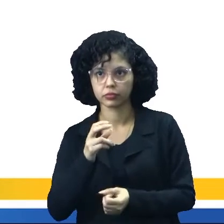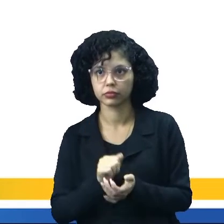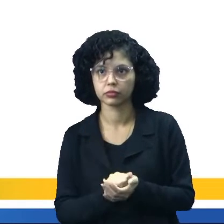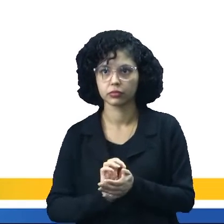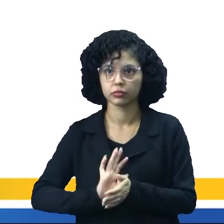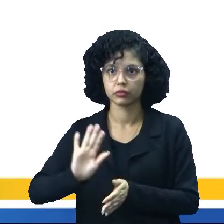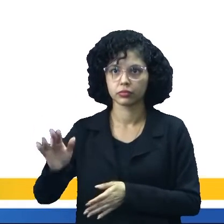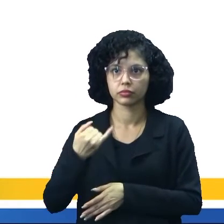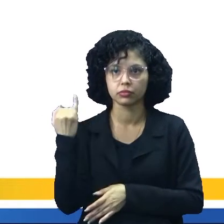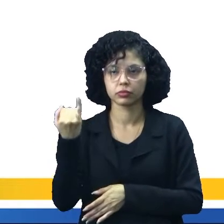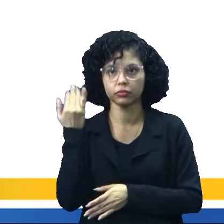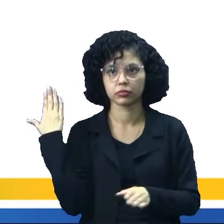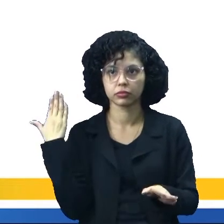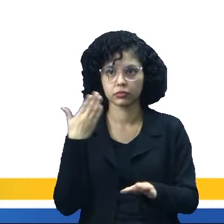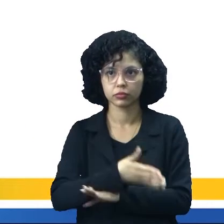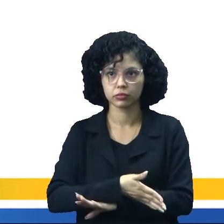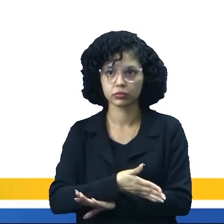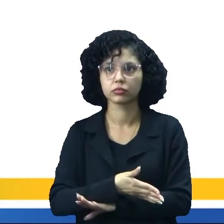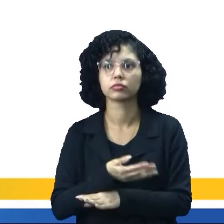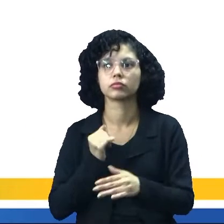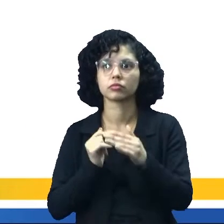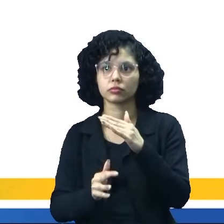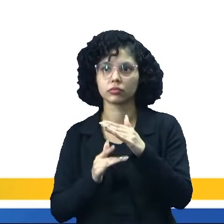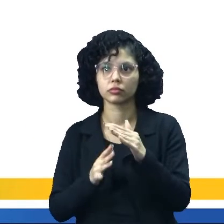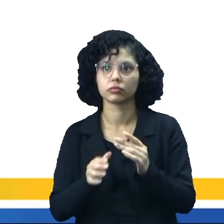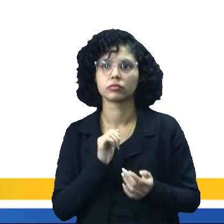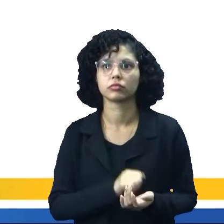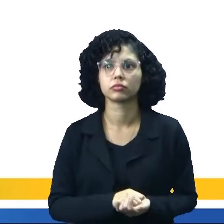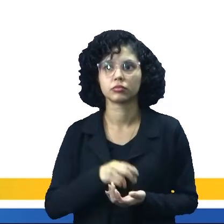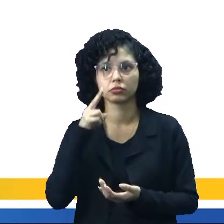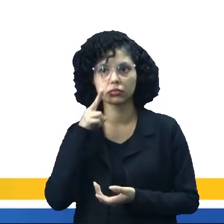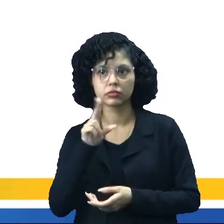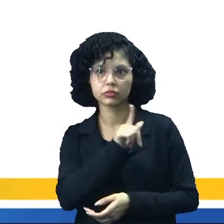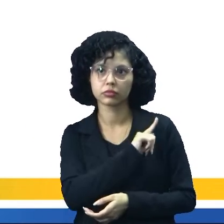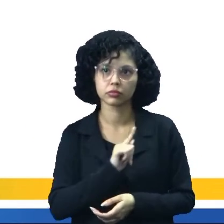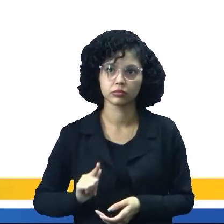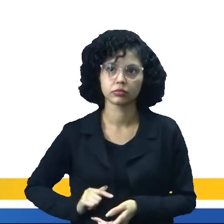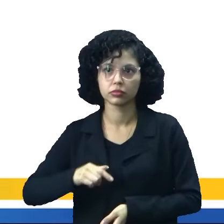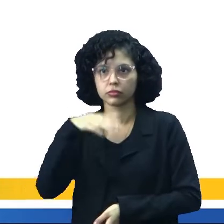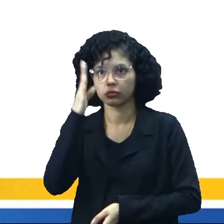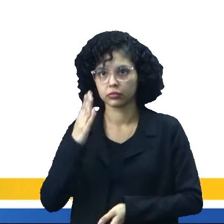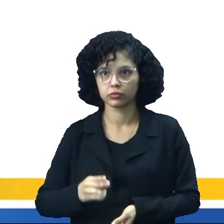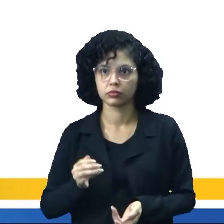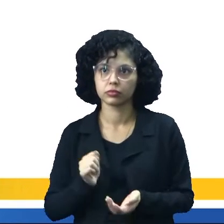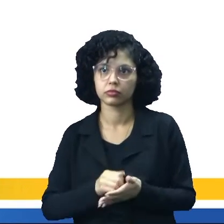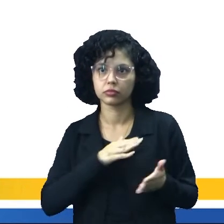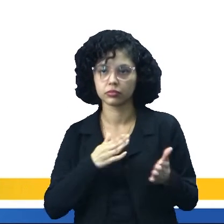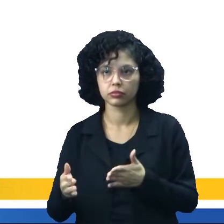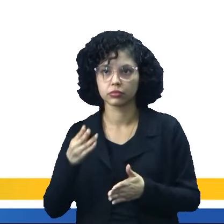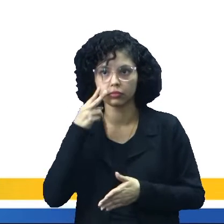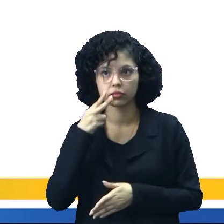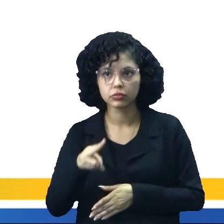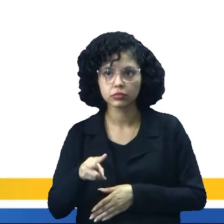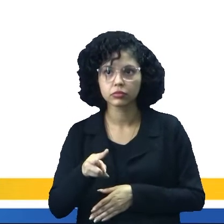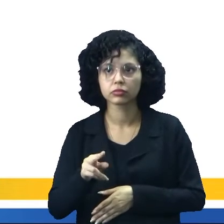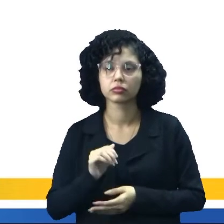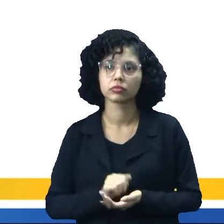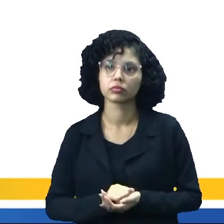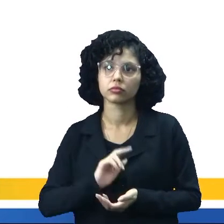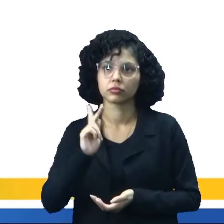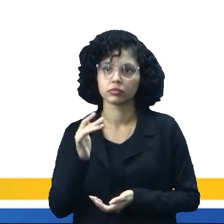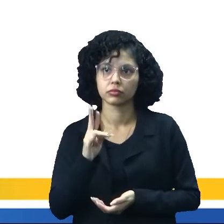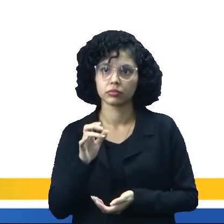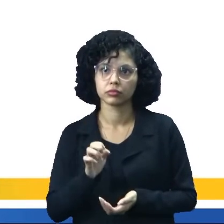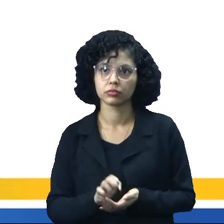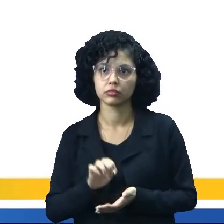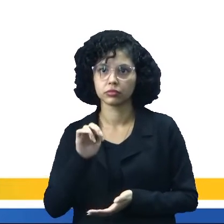foi deixando de ser a principal rota de entrada dos imigrantes, visto que o governo brasileiro passou a emitir vistos